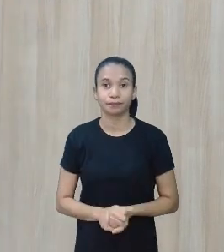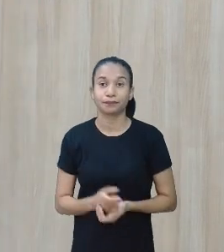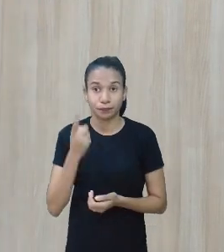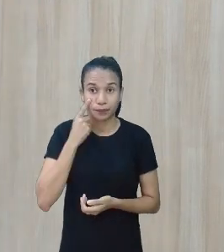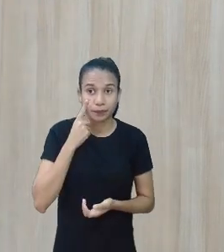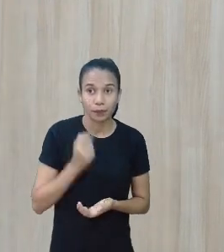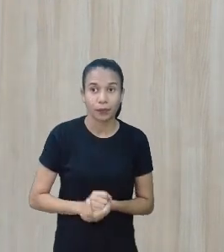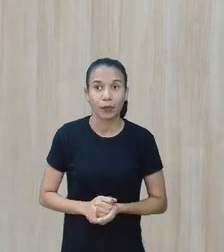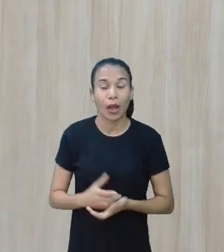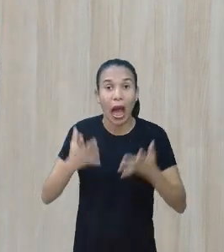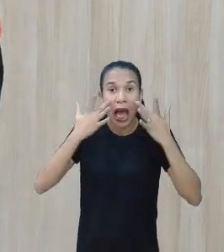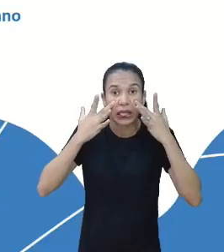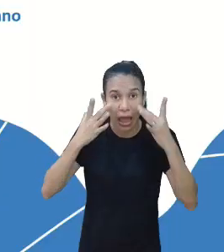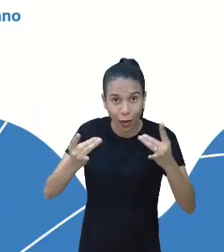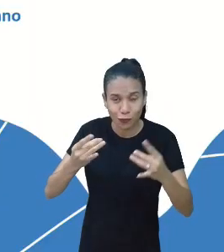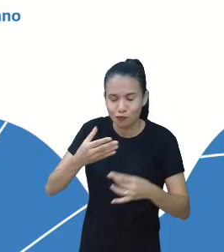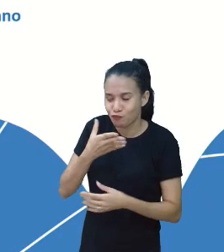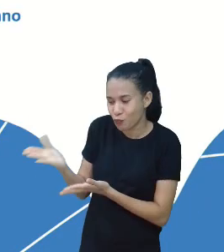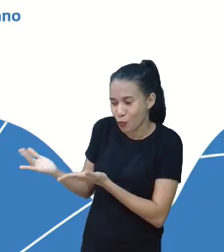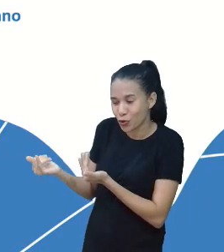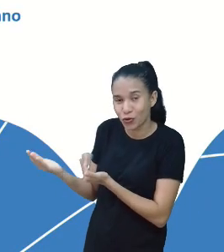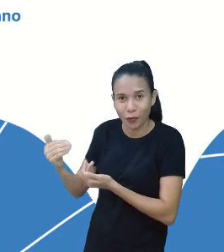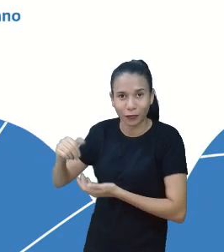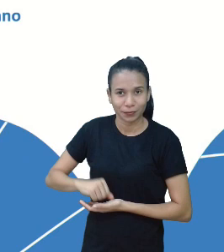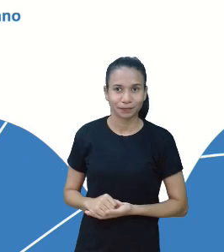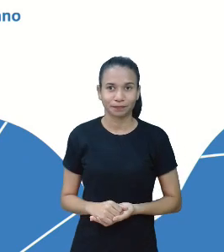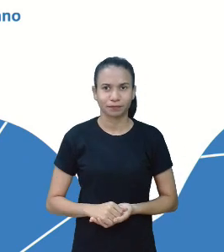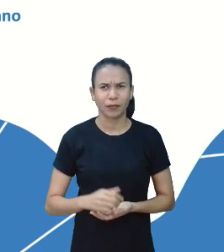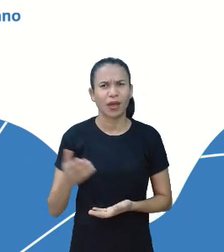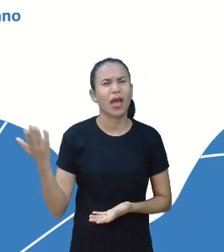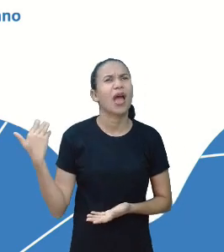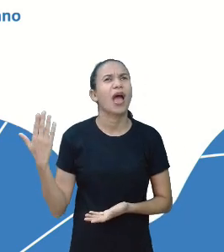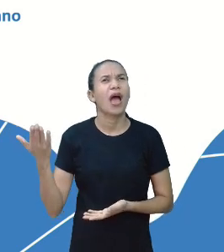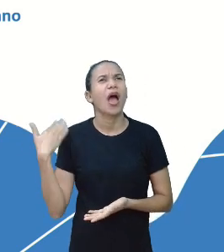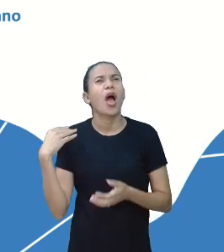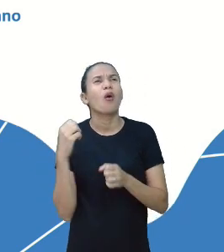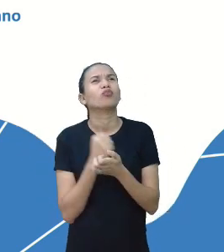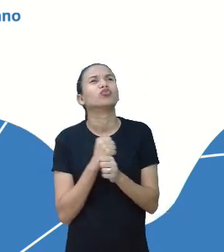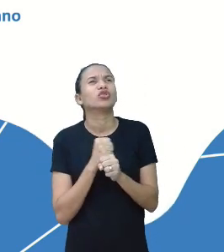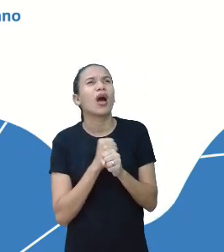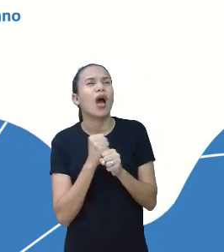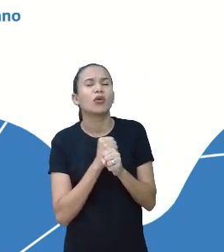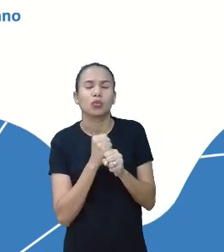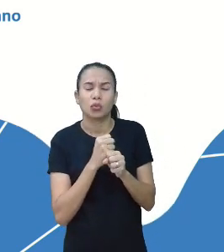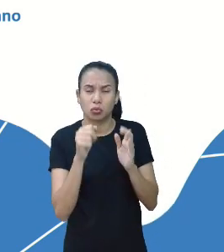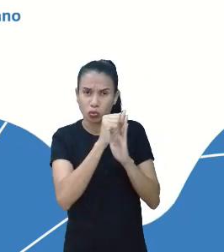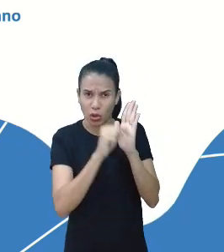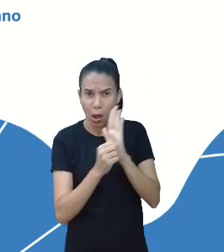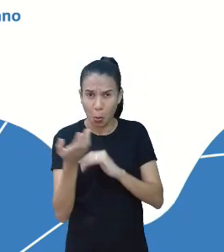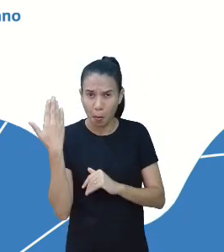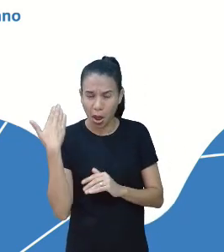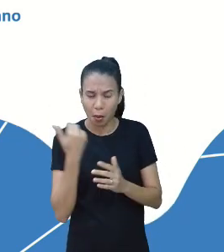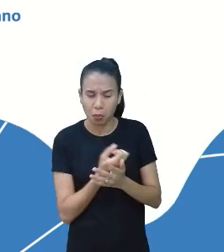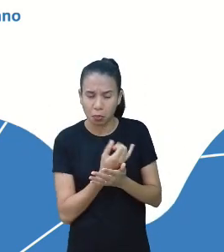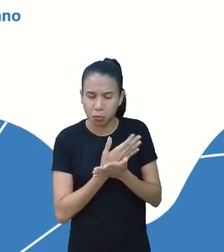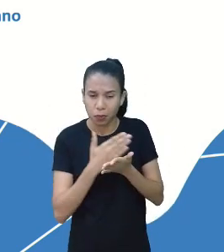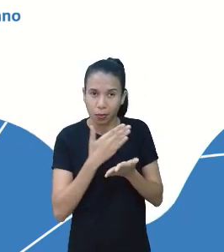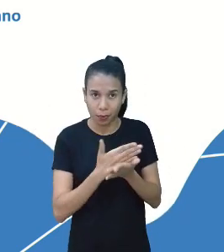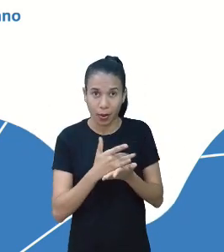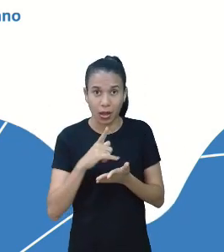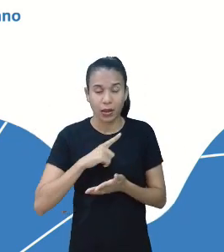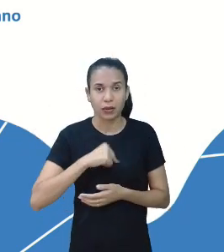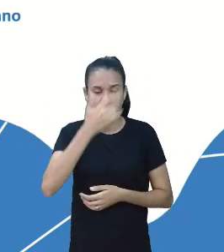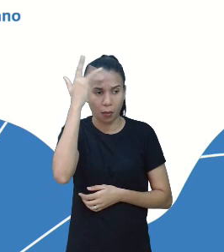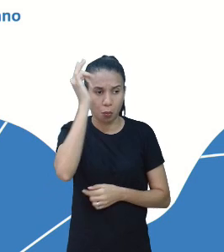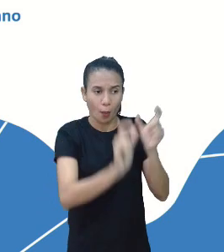lá. Atento, rapazote. Eram os primeiros anos do século passado e aquele agente